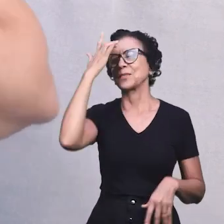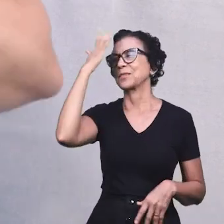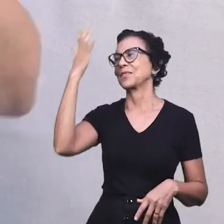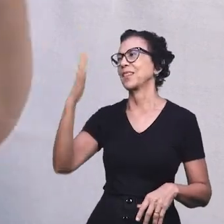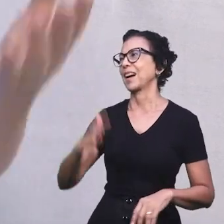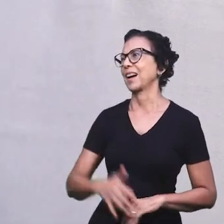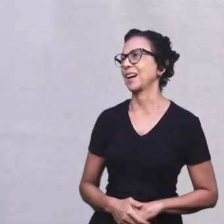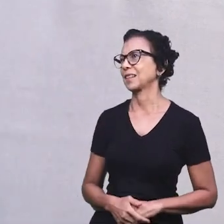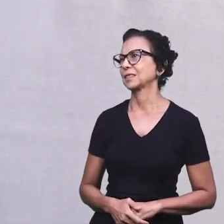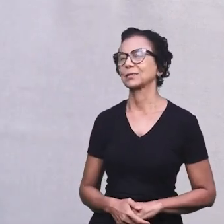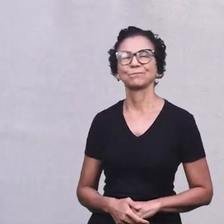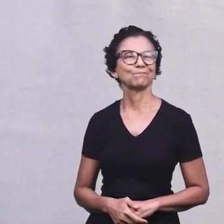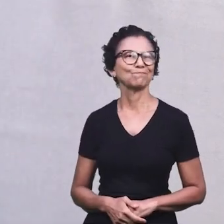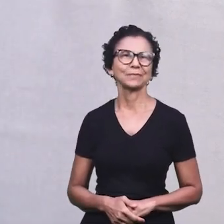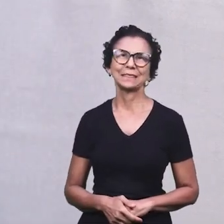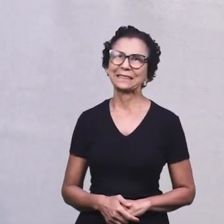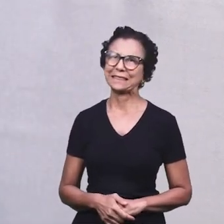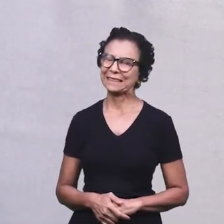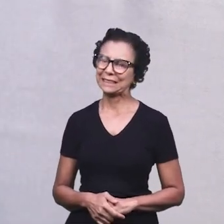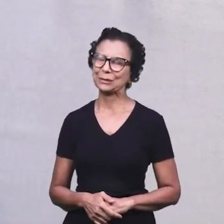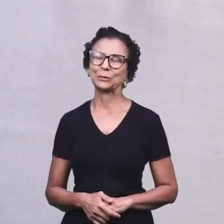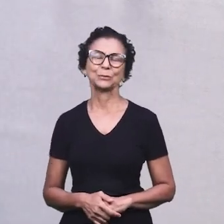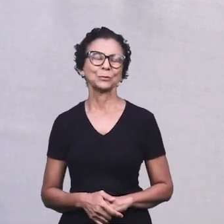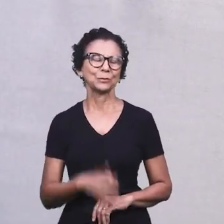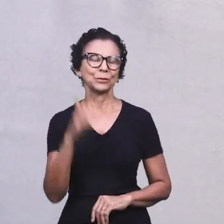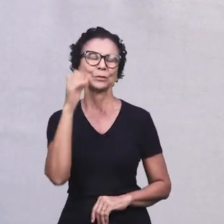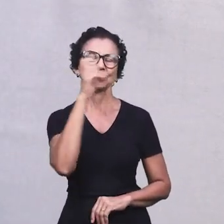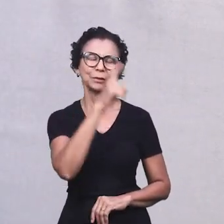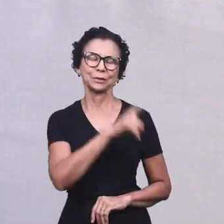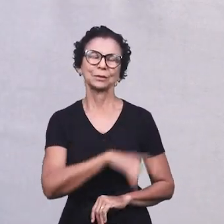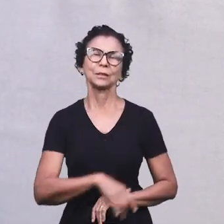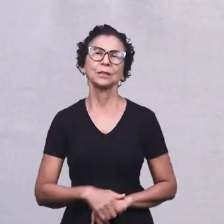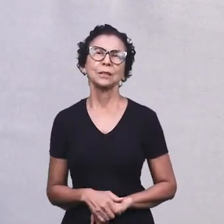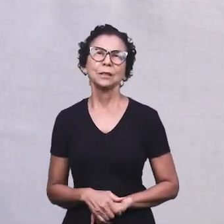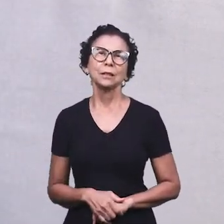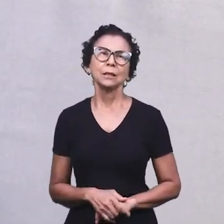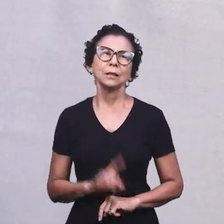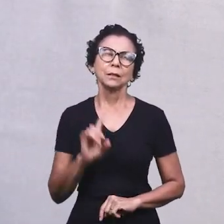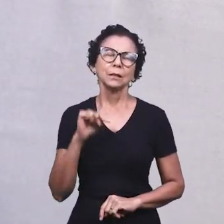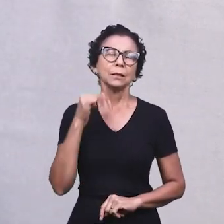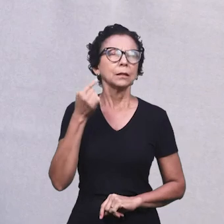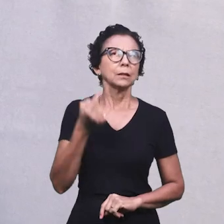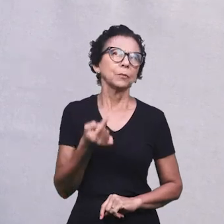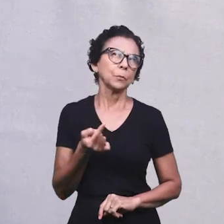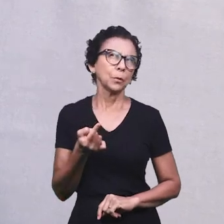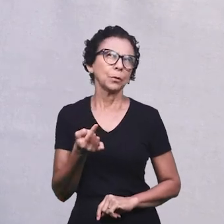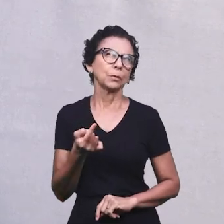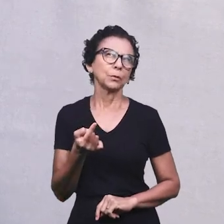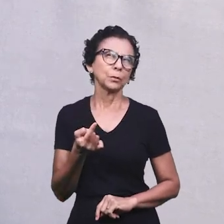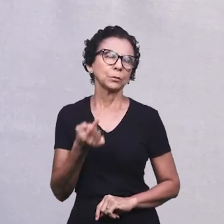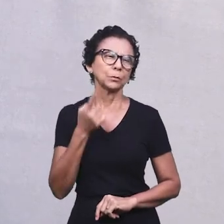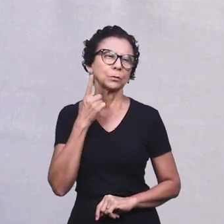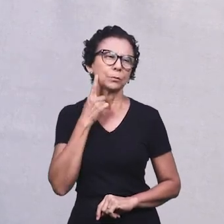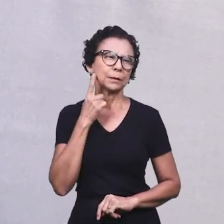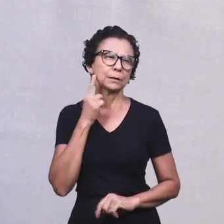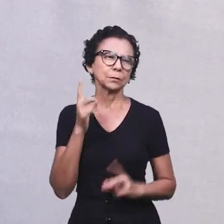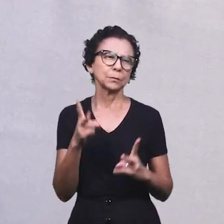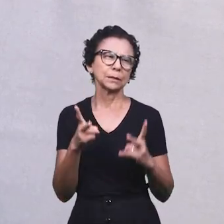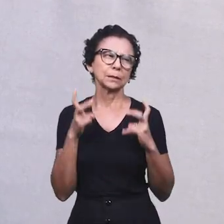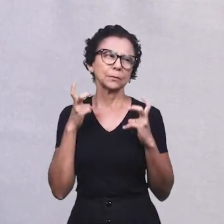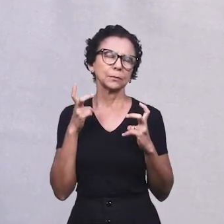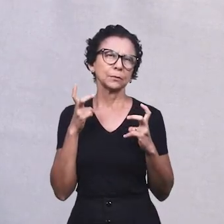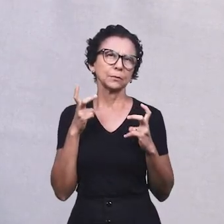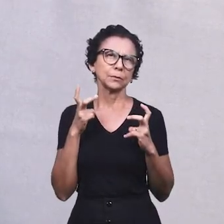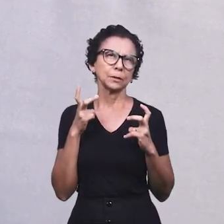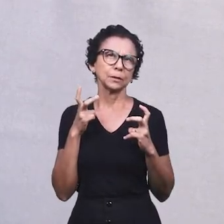tudo muito fácil. Não. Foi realmente ali um desafio muito grande. Mas depois que eu comecei a ver qual é o